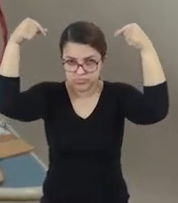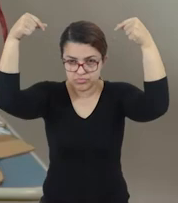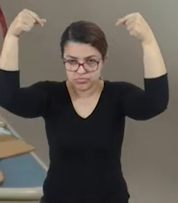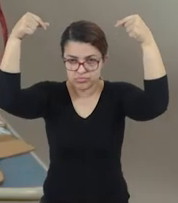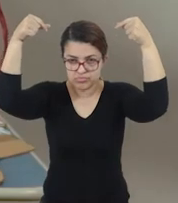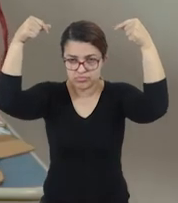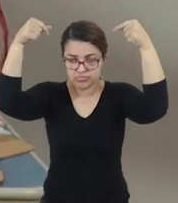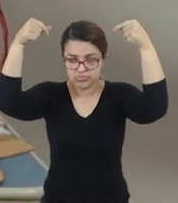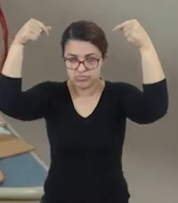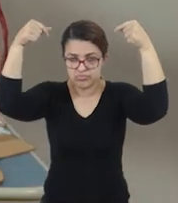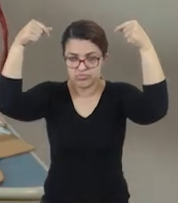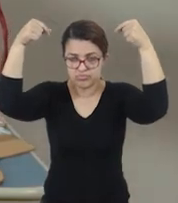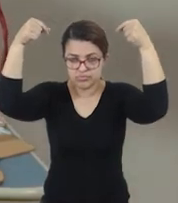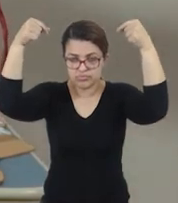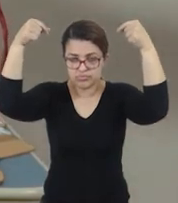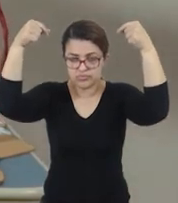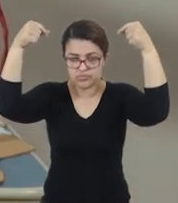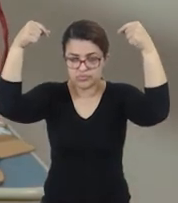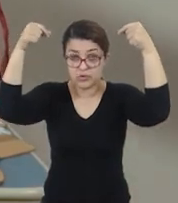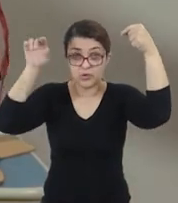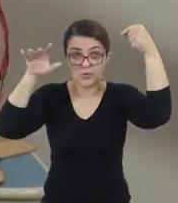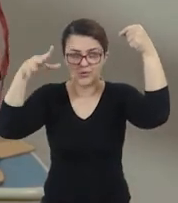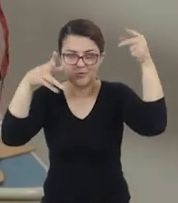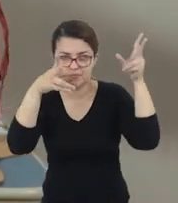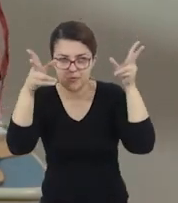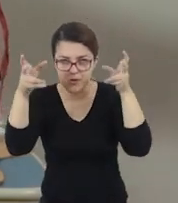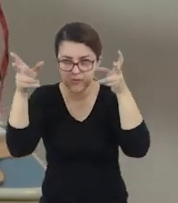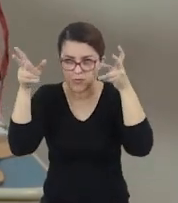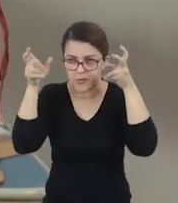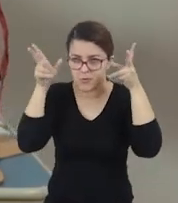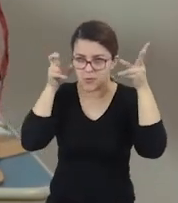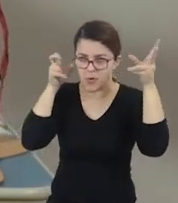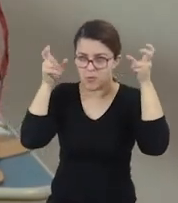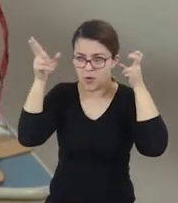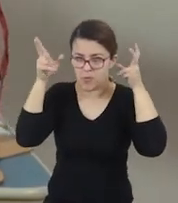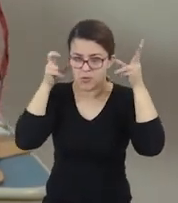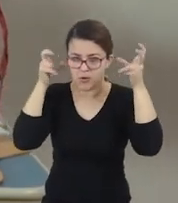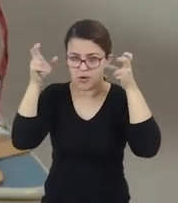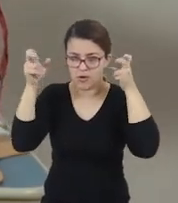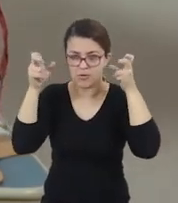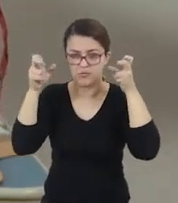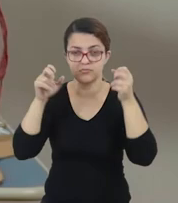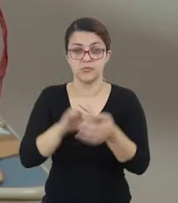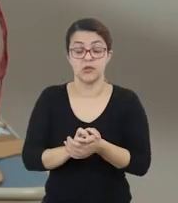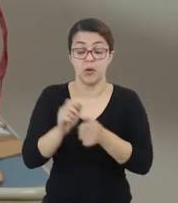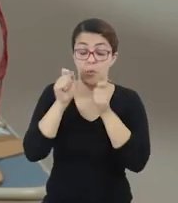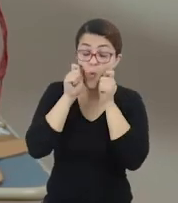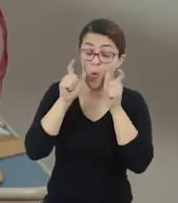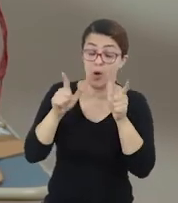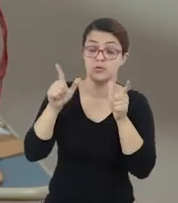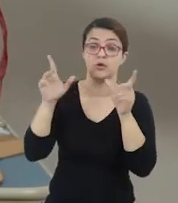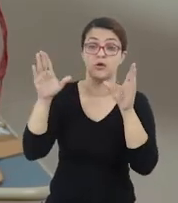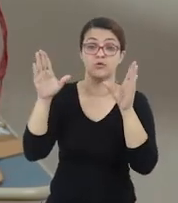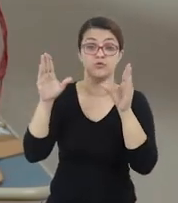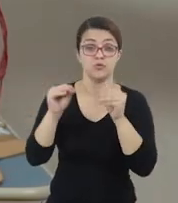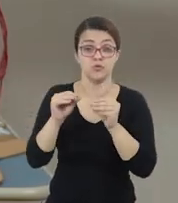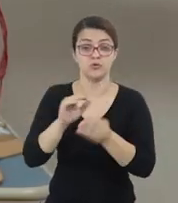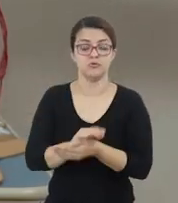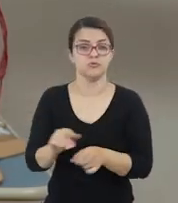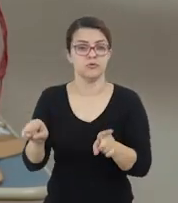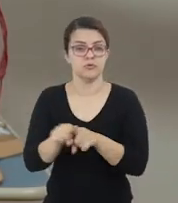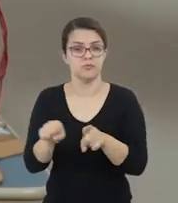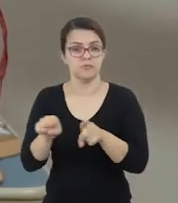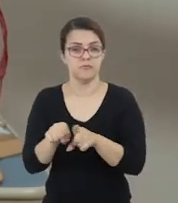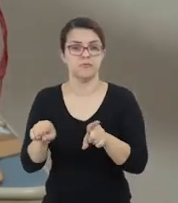virando, captando o que acontece. Ele tem hábitos noturnos, ele caça animais,